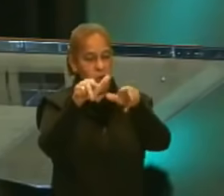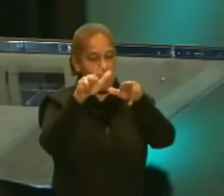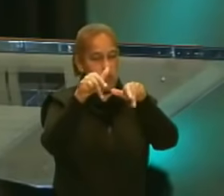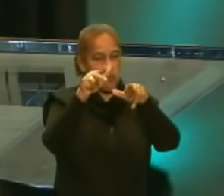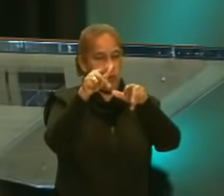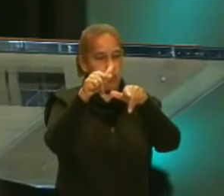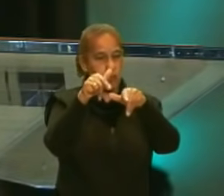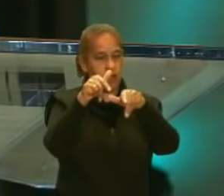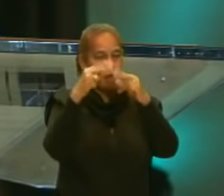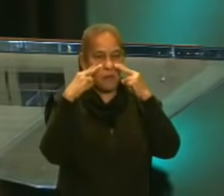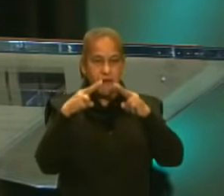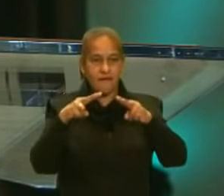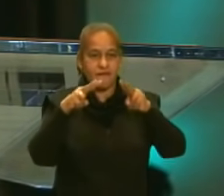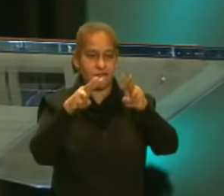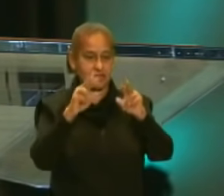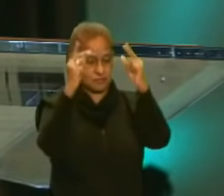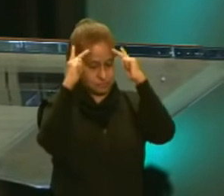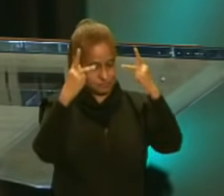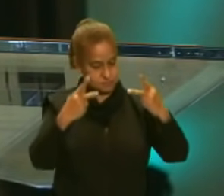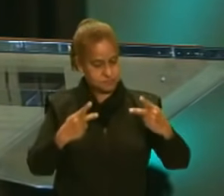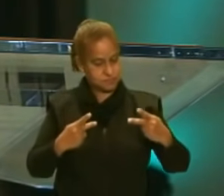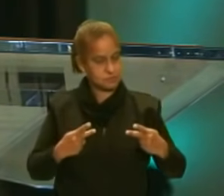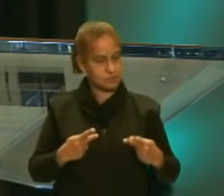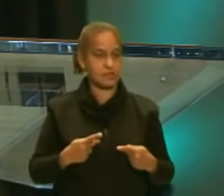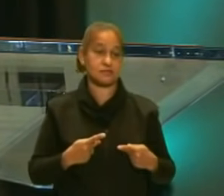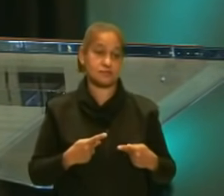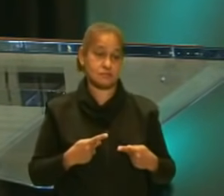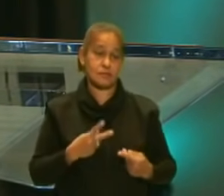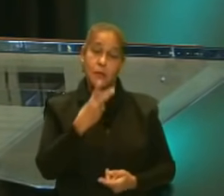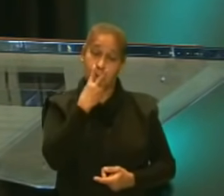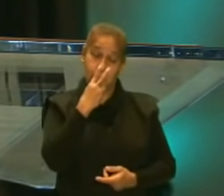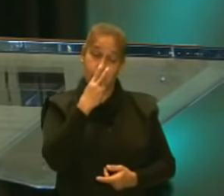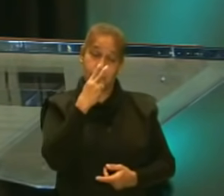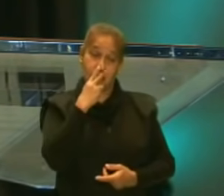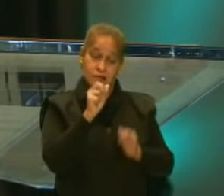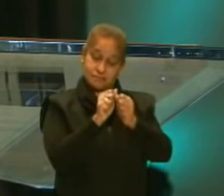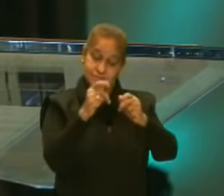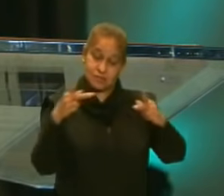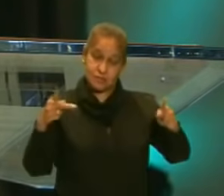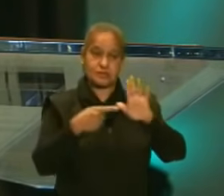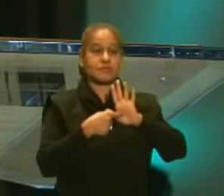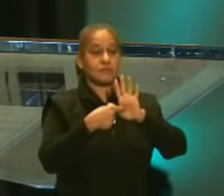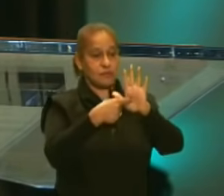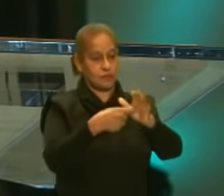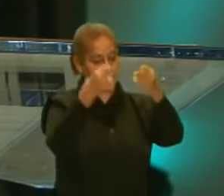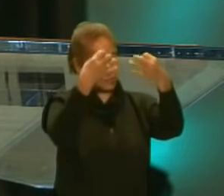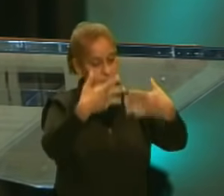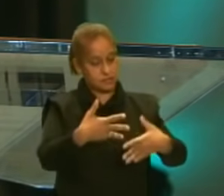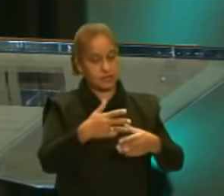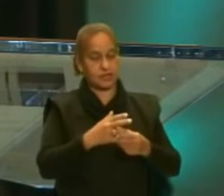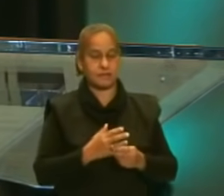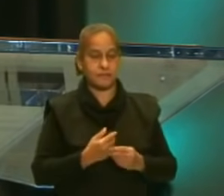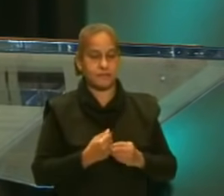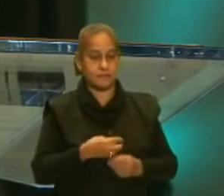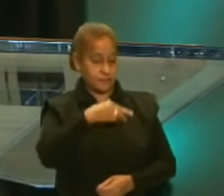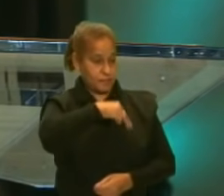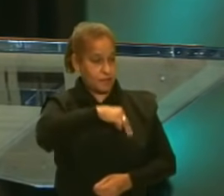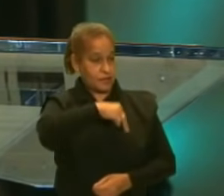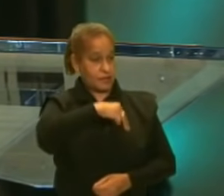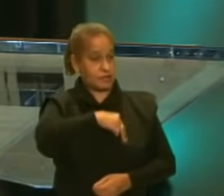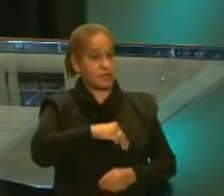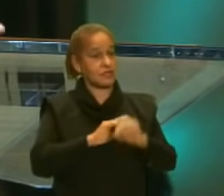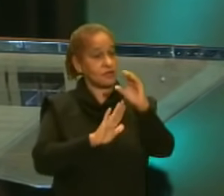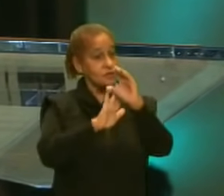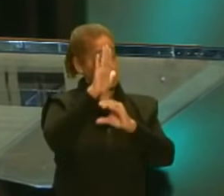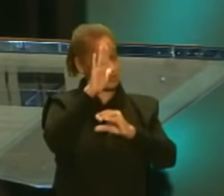da humanidade. Essa é a ideia que o Apocalipse está trazendo para a gente. Mateus capítulo 24,